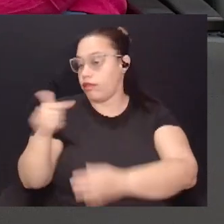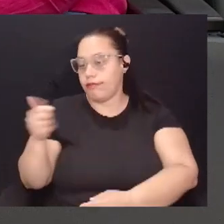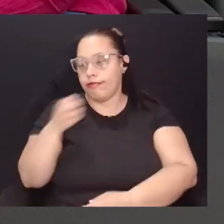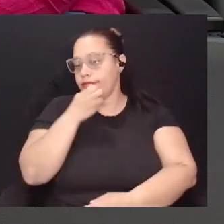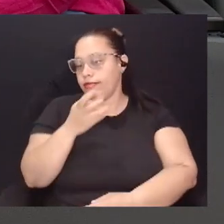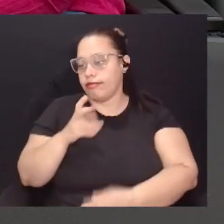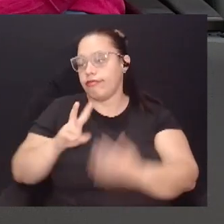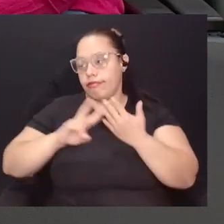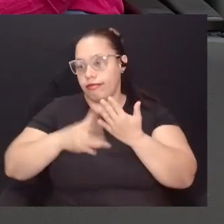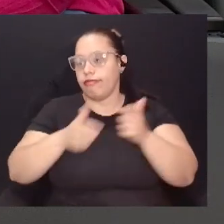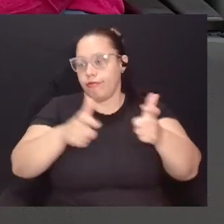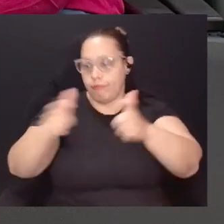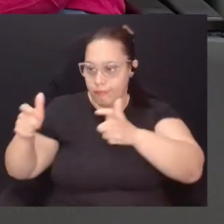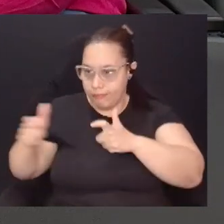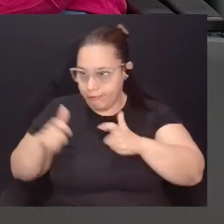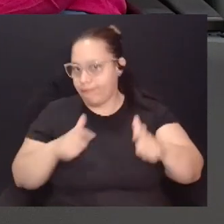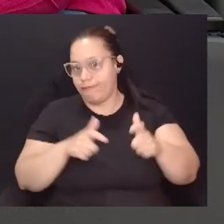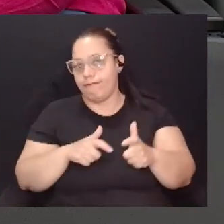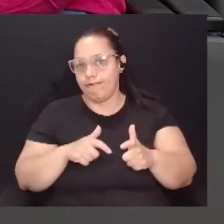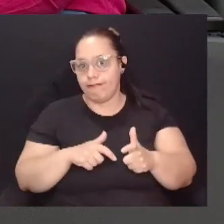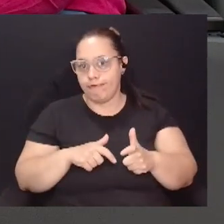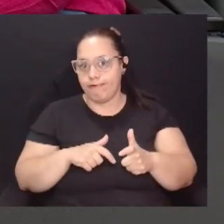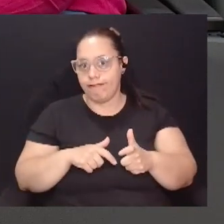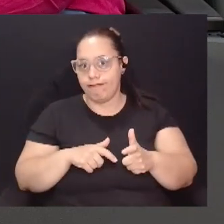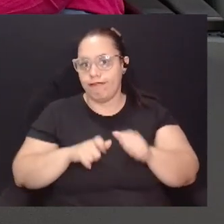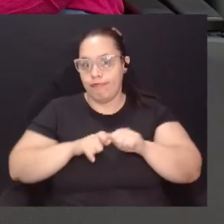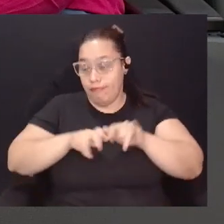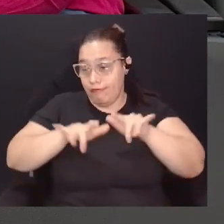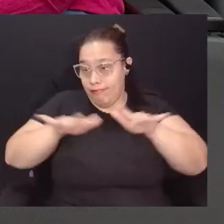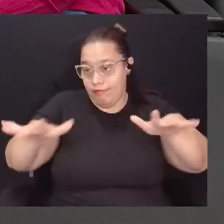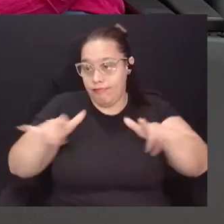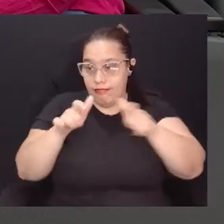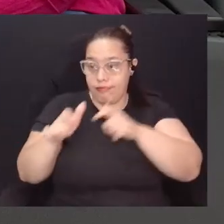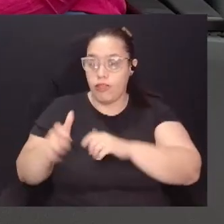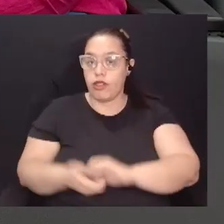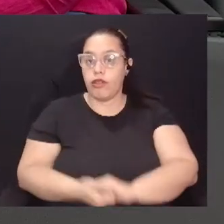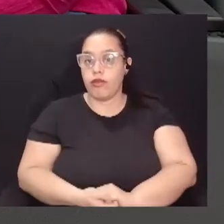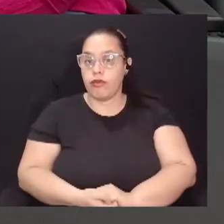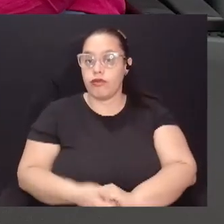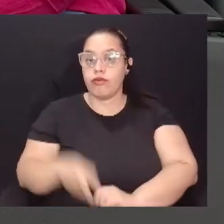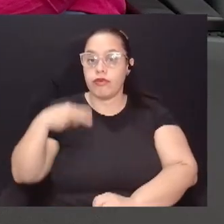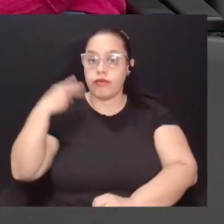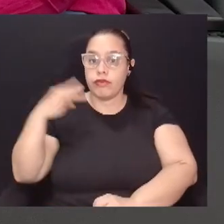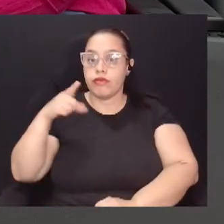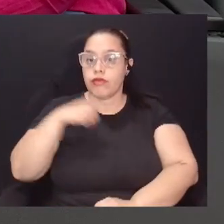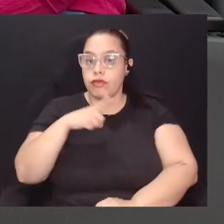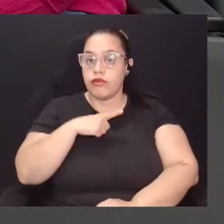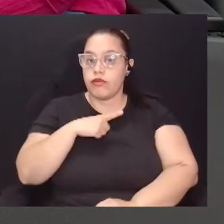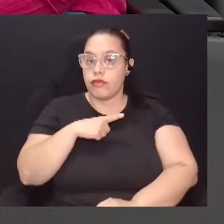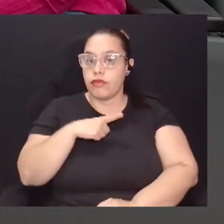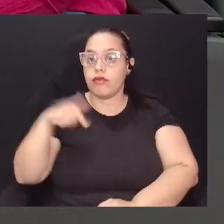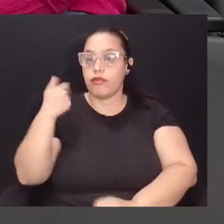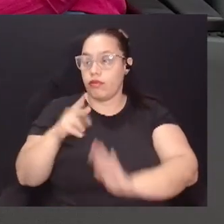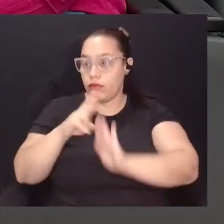que não está indo bem acaba impactando, né, acaba sendo generalizado em todos os ambientes, né, vereador? E tem a